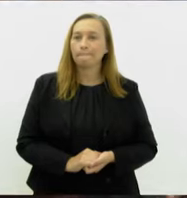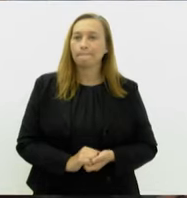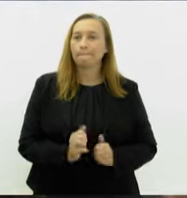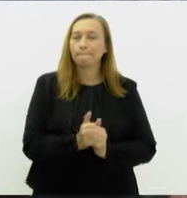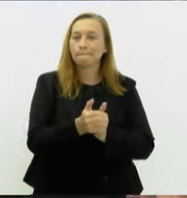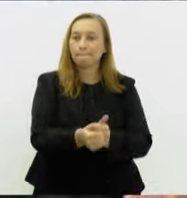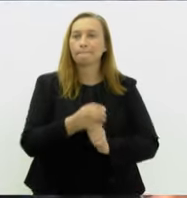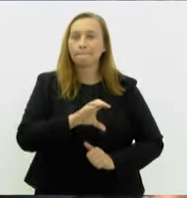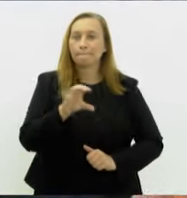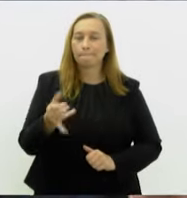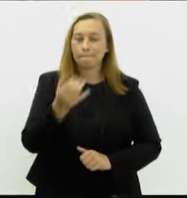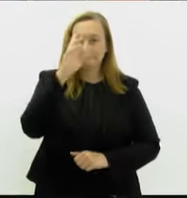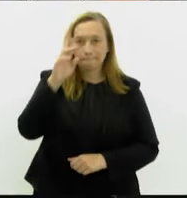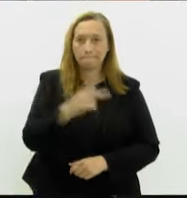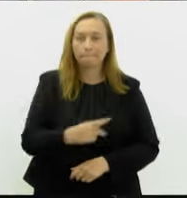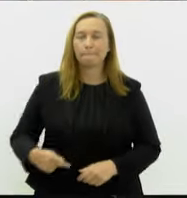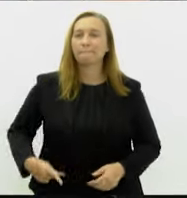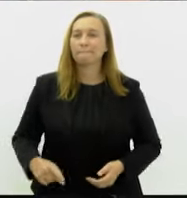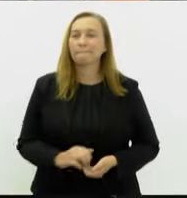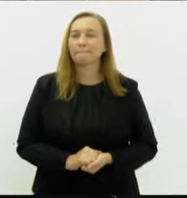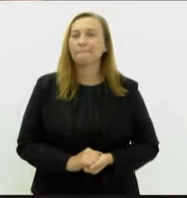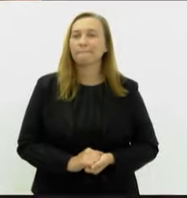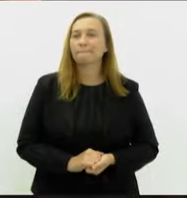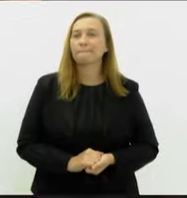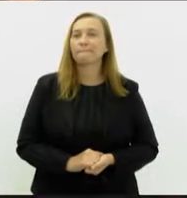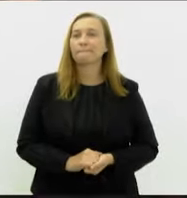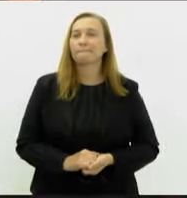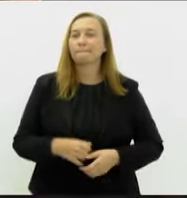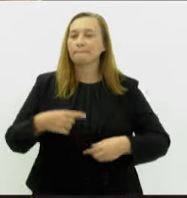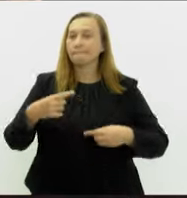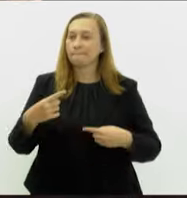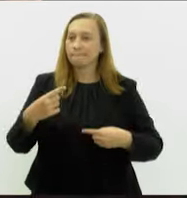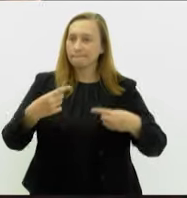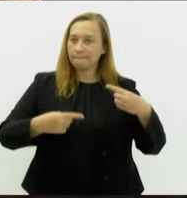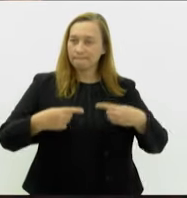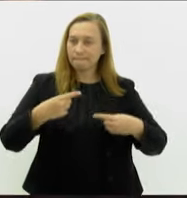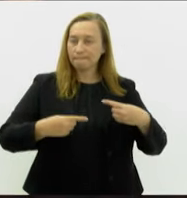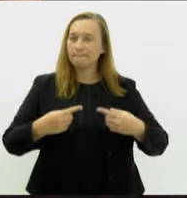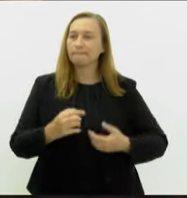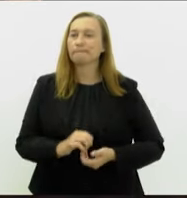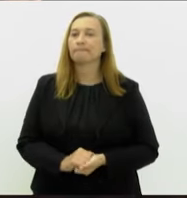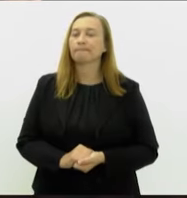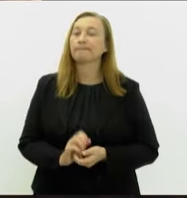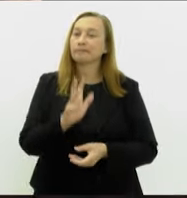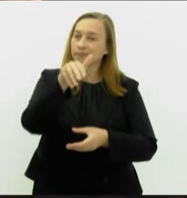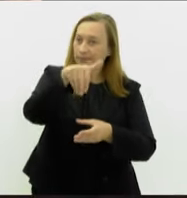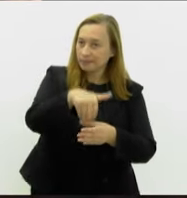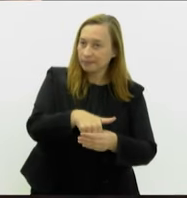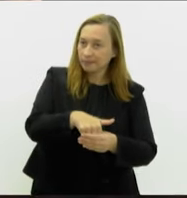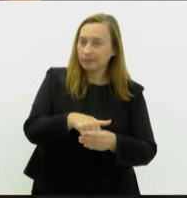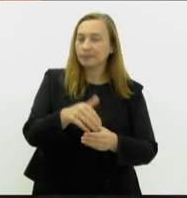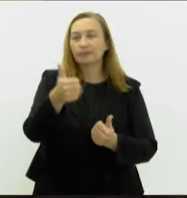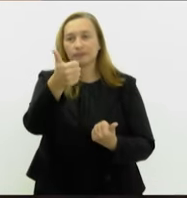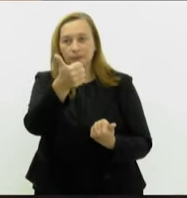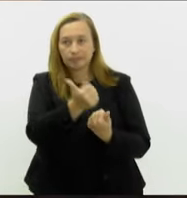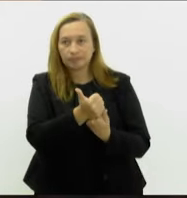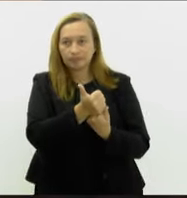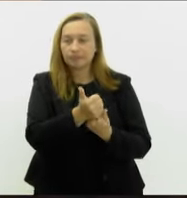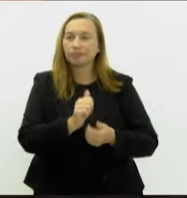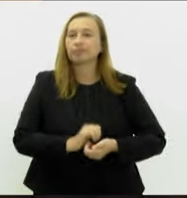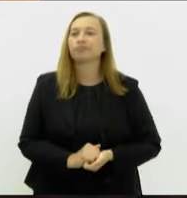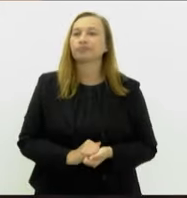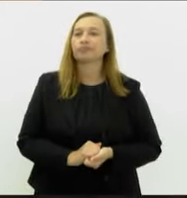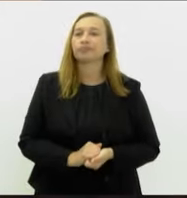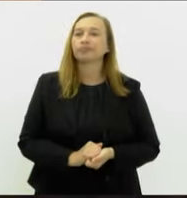Acompanhe a CCJ, presidente. Com os pareceres emitidos, em votação substitutivo,